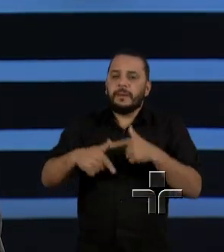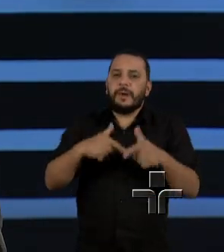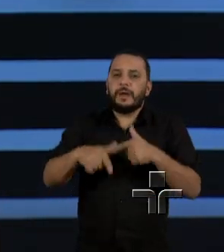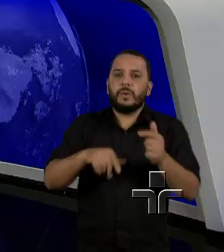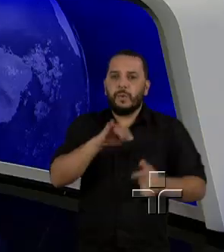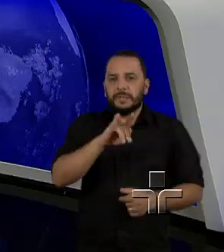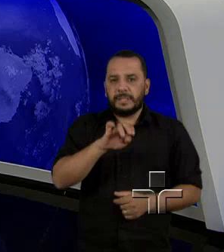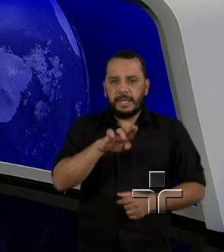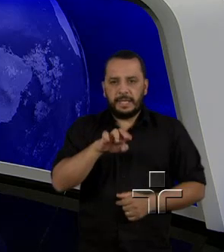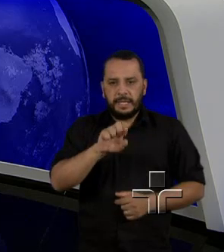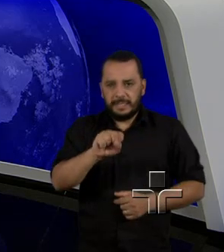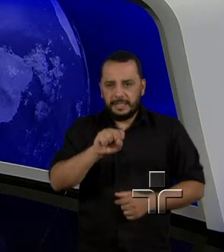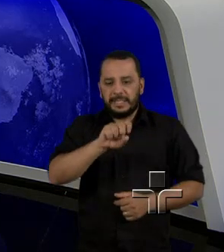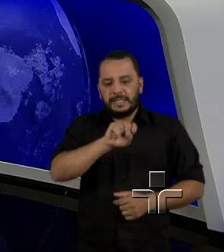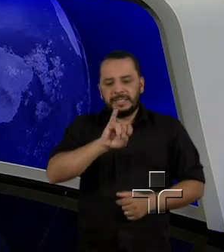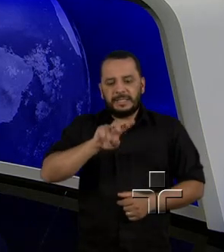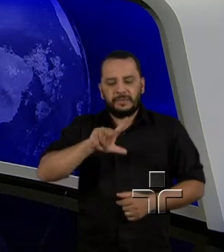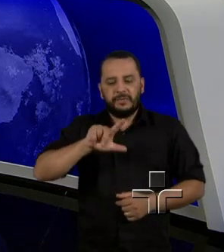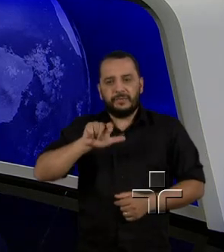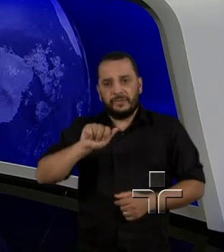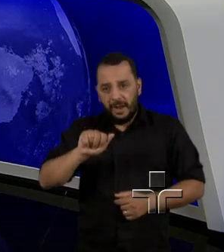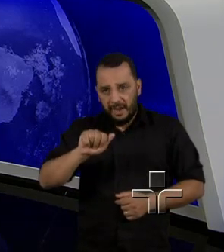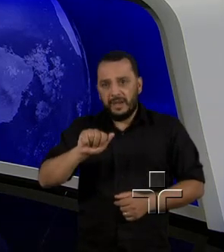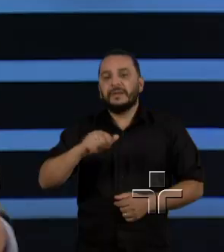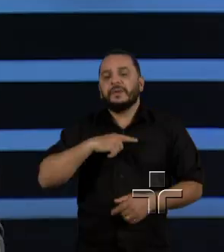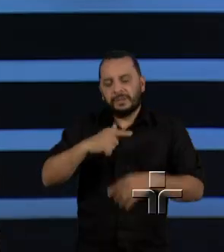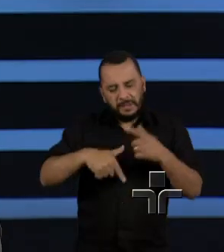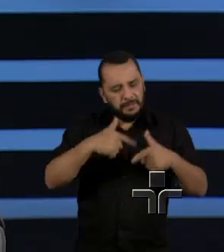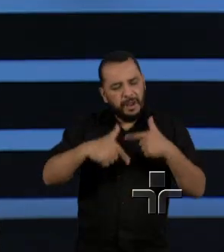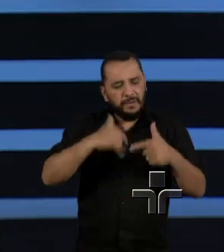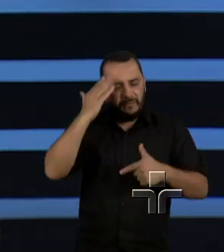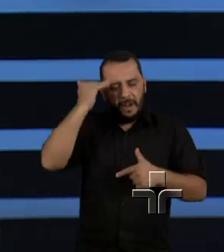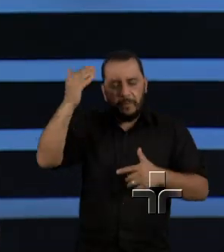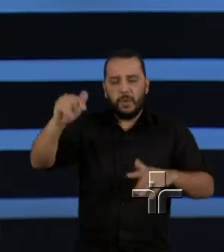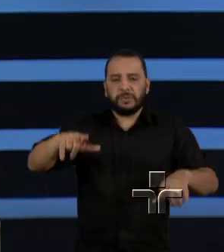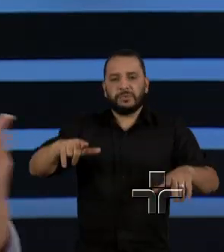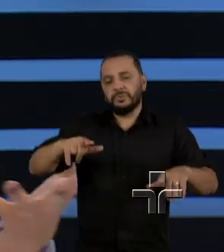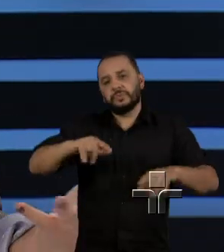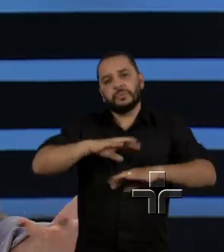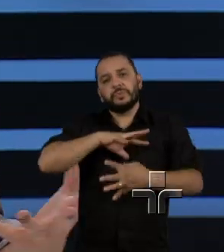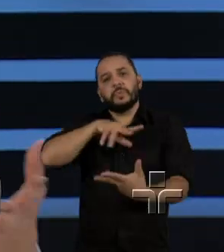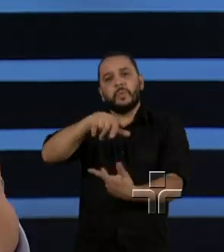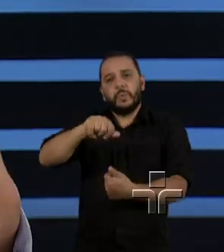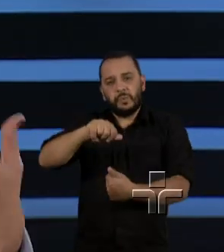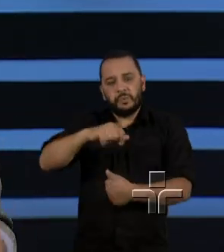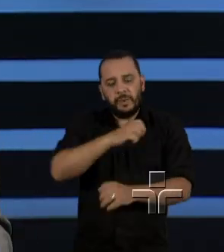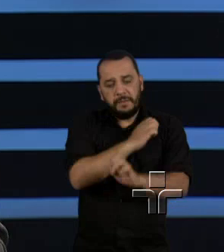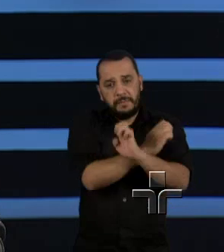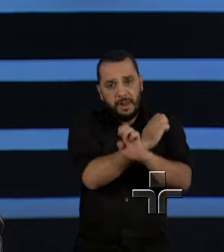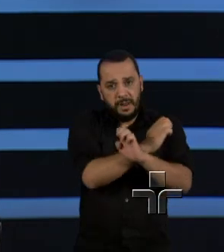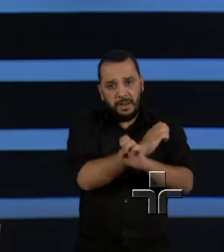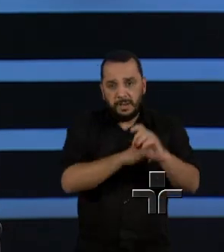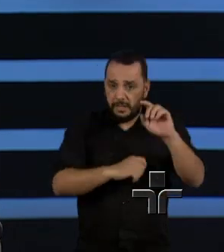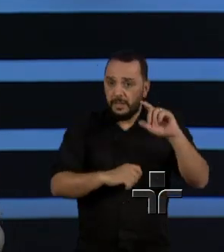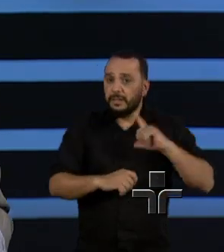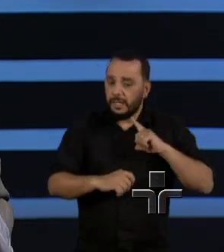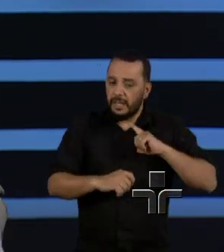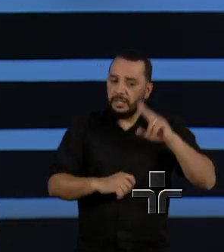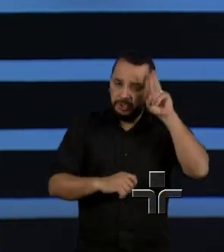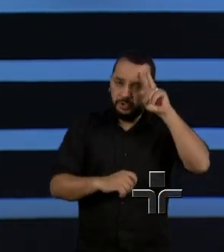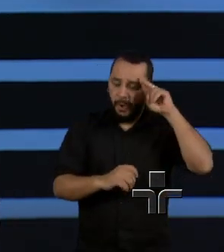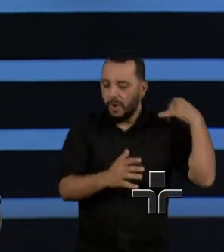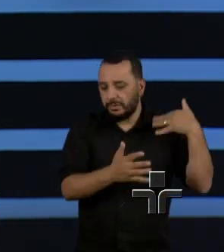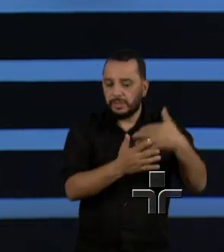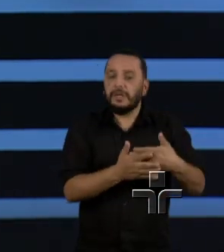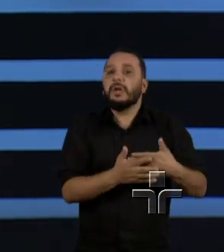trabalho reconhecido mundialmente. A Embraer, realmente, ela tem uma história e continua inovando, né? Quer dizer, o